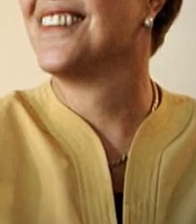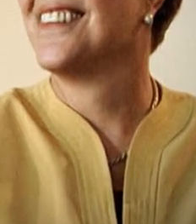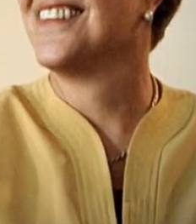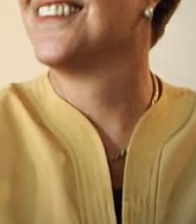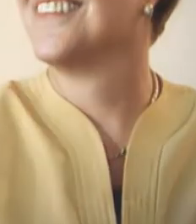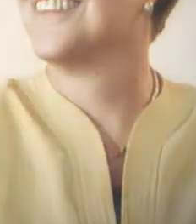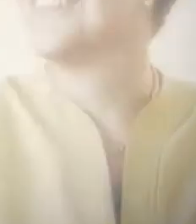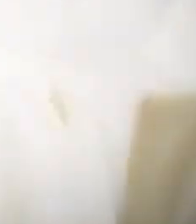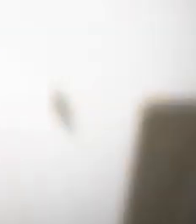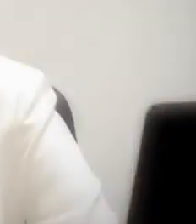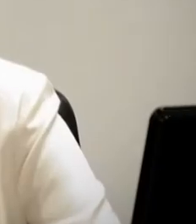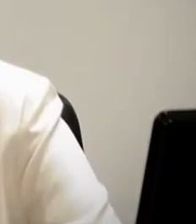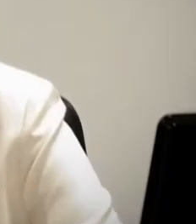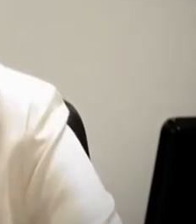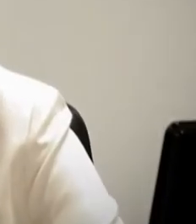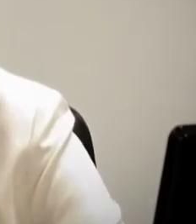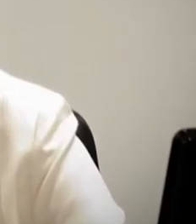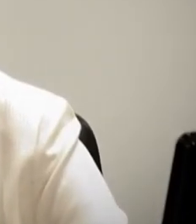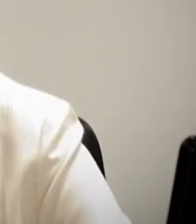é